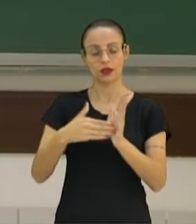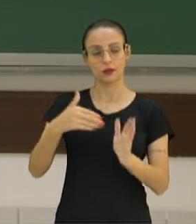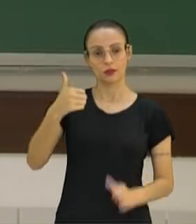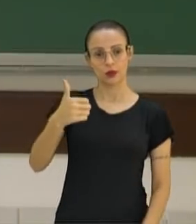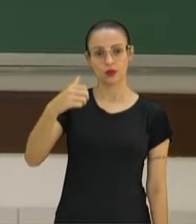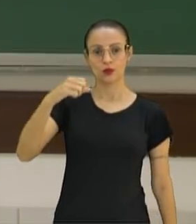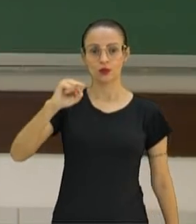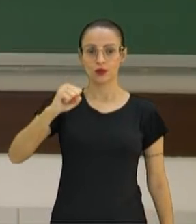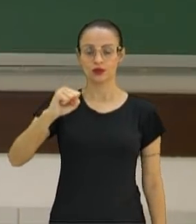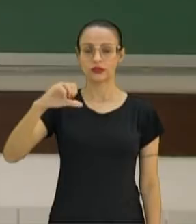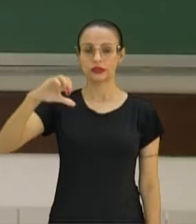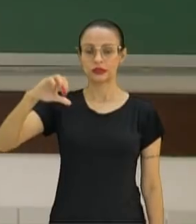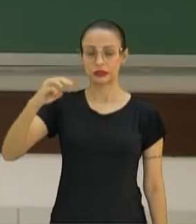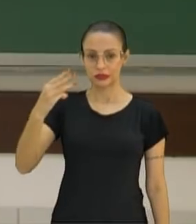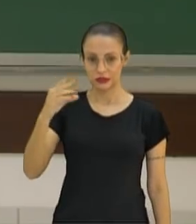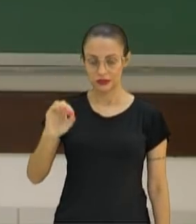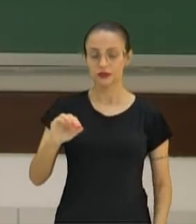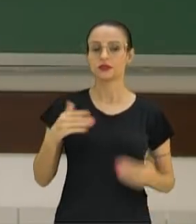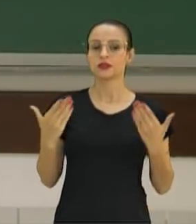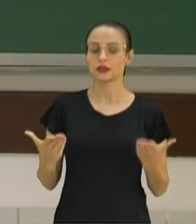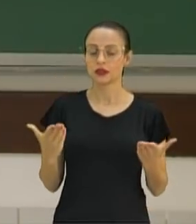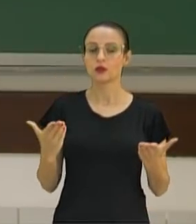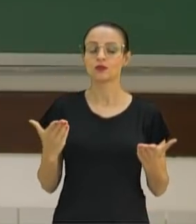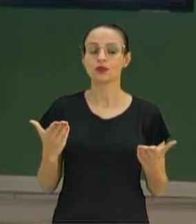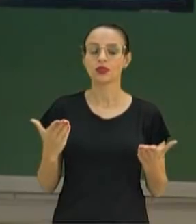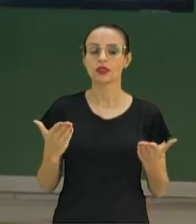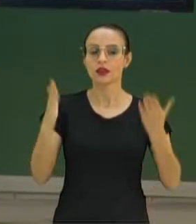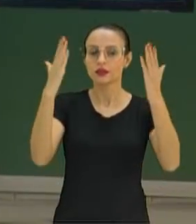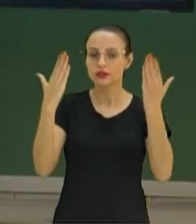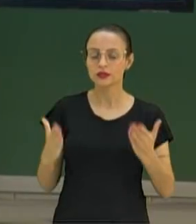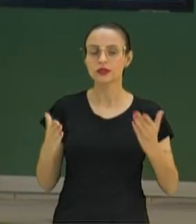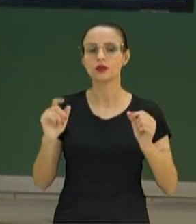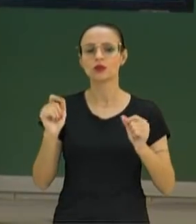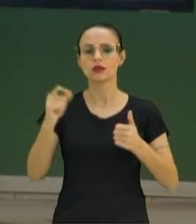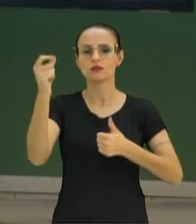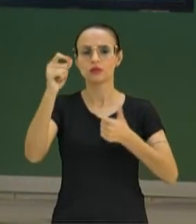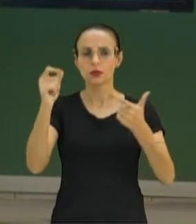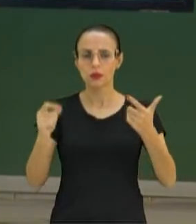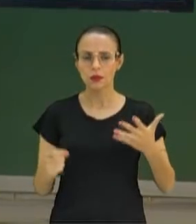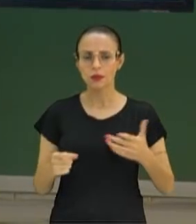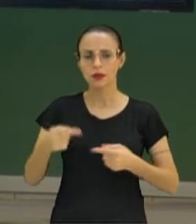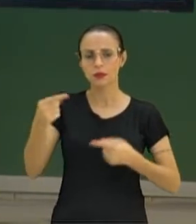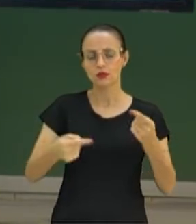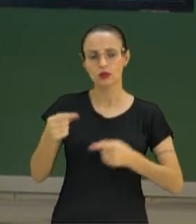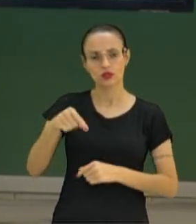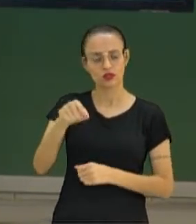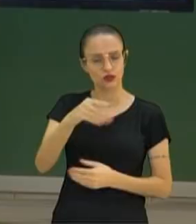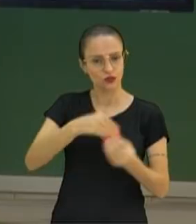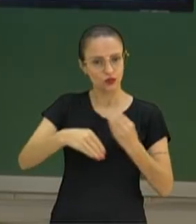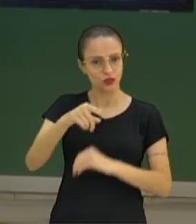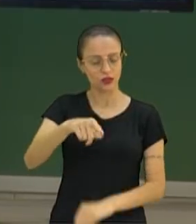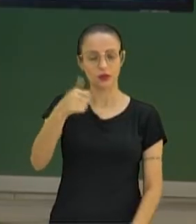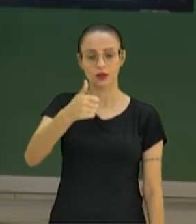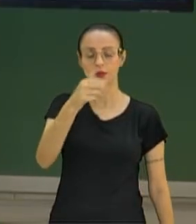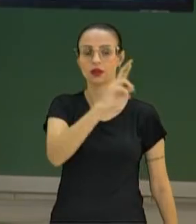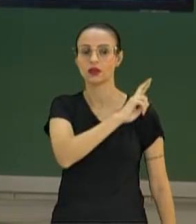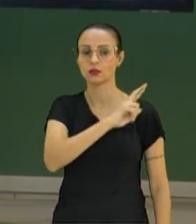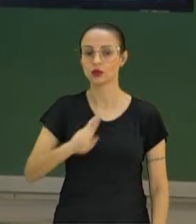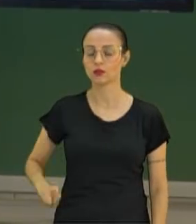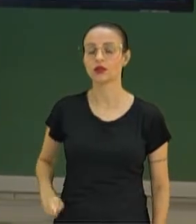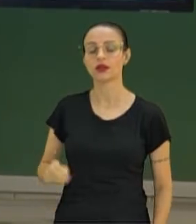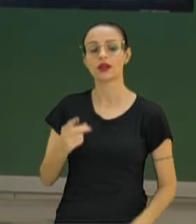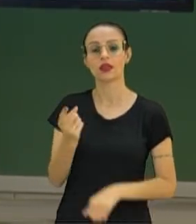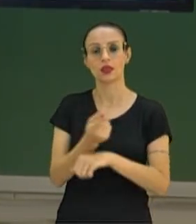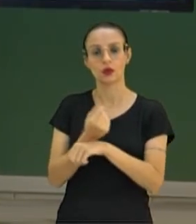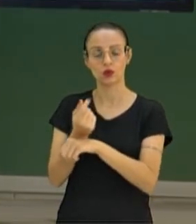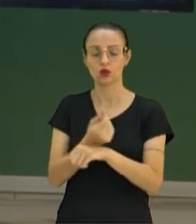1930. Analisar a conjuntura política, né? Esses atores políticos envolvidos na Primeira República. A economia cafeeira que a